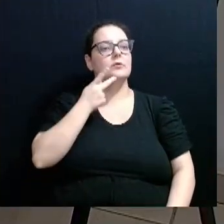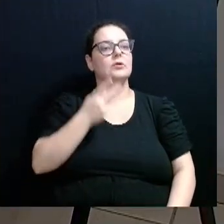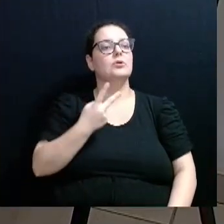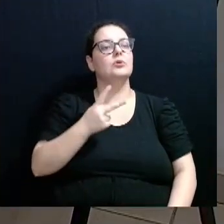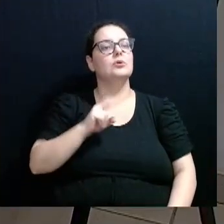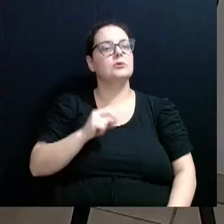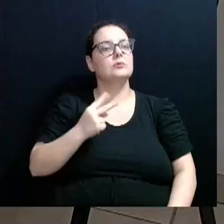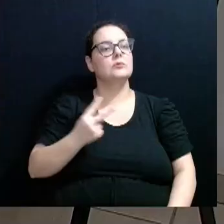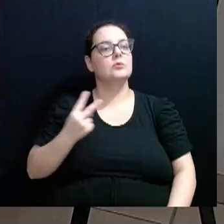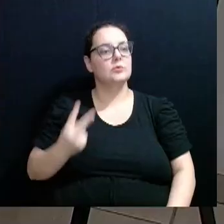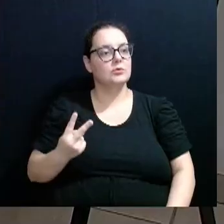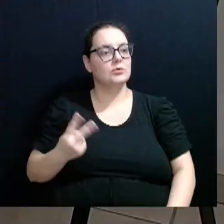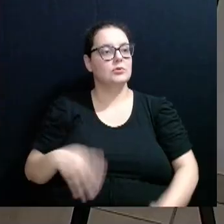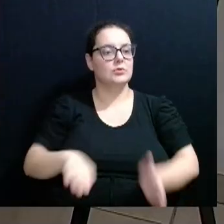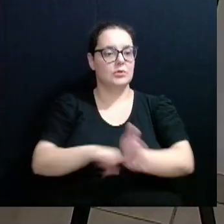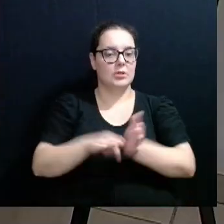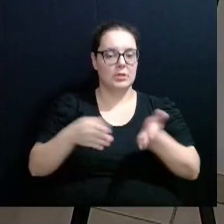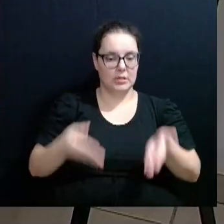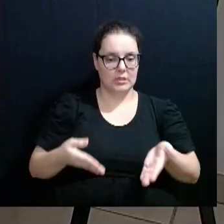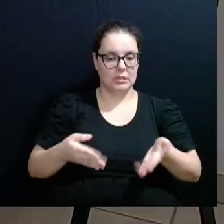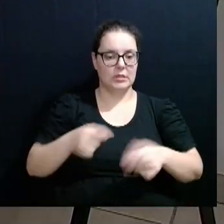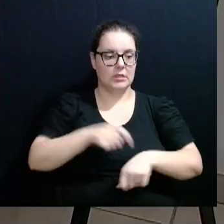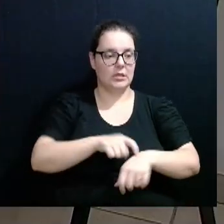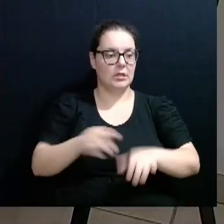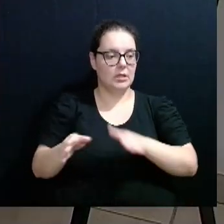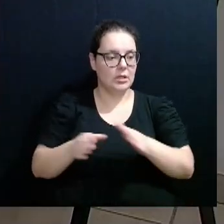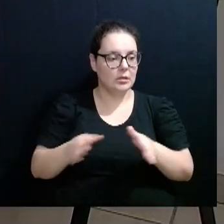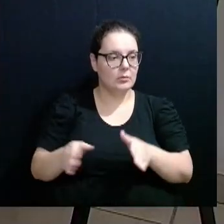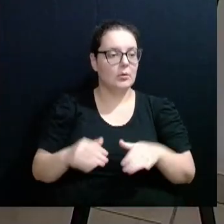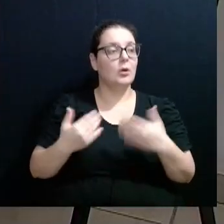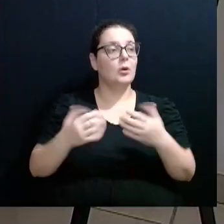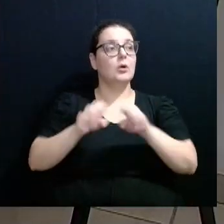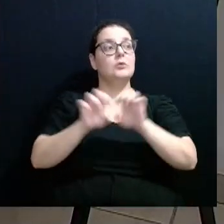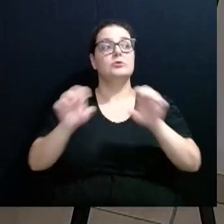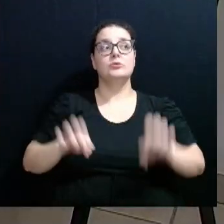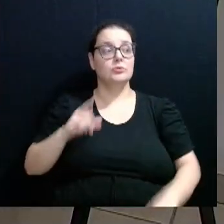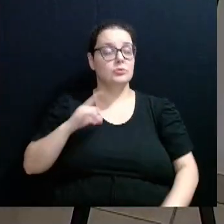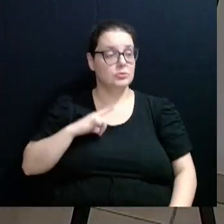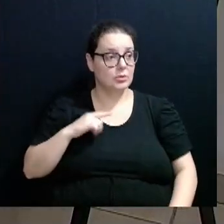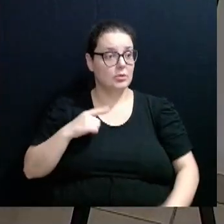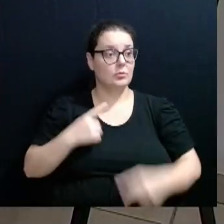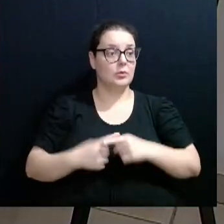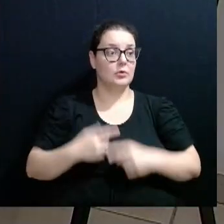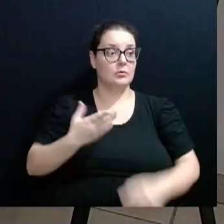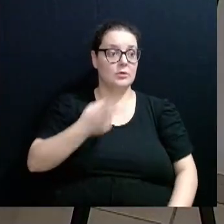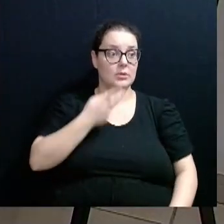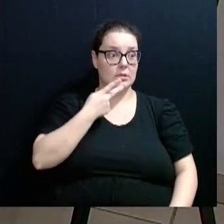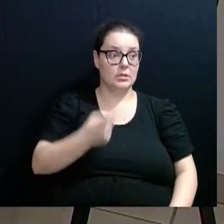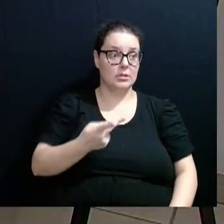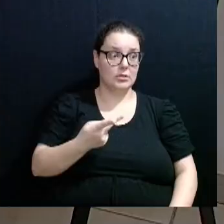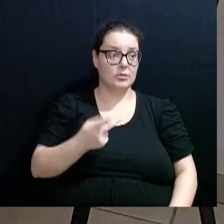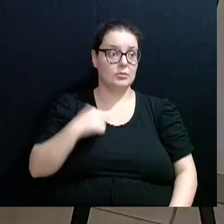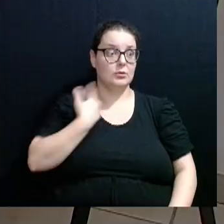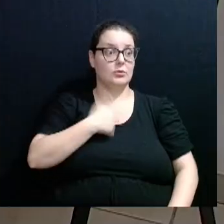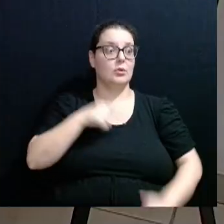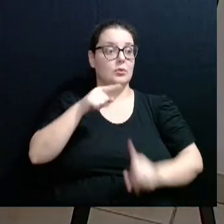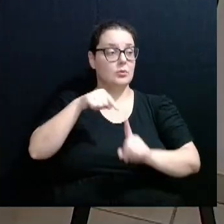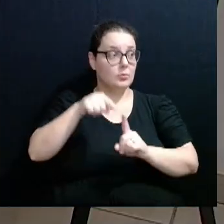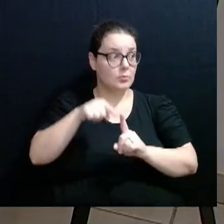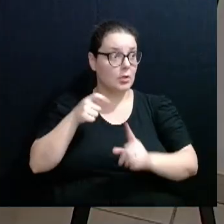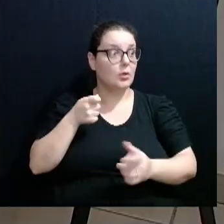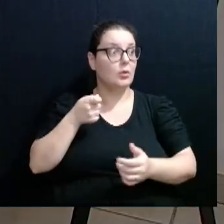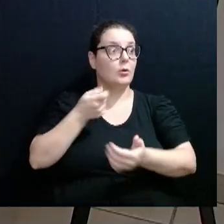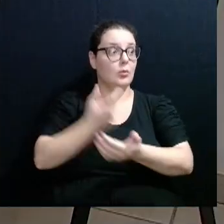aqui, naquela época, qual era a estrutura que você tinha? Até porque você diz, olha, o nosso objetivo é comprar uma